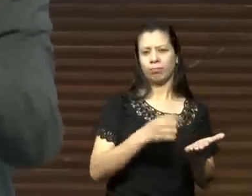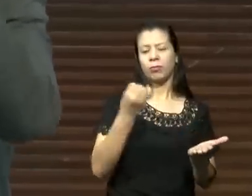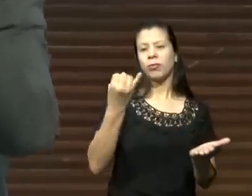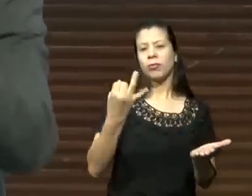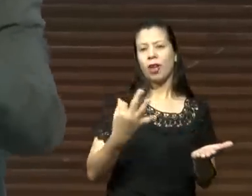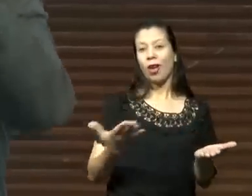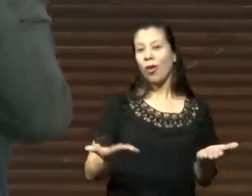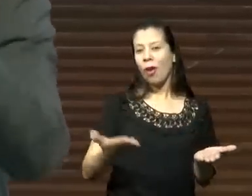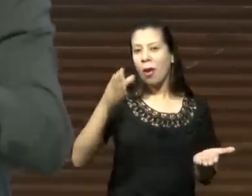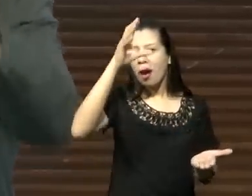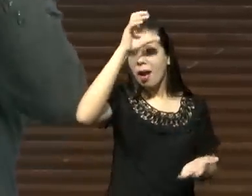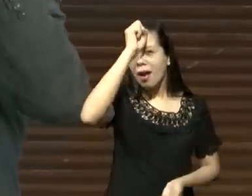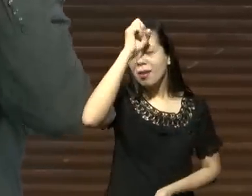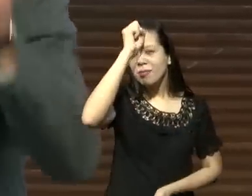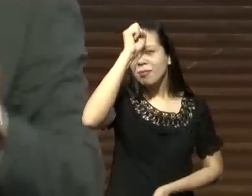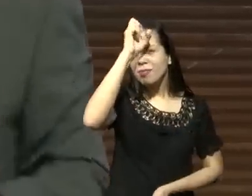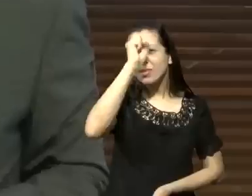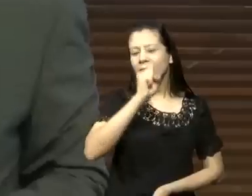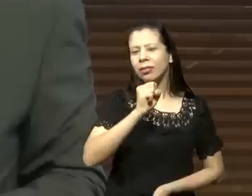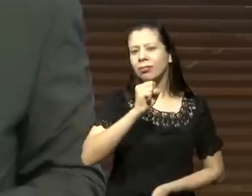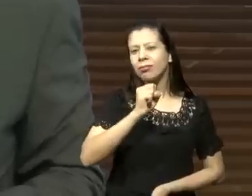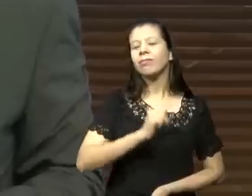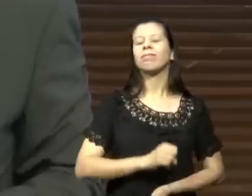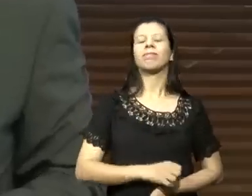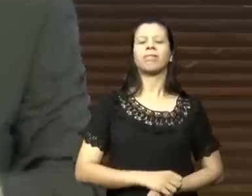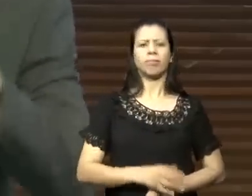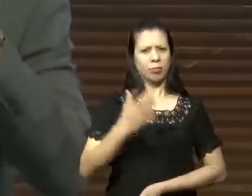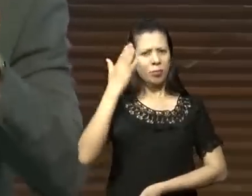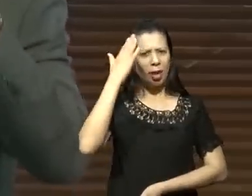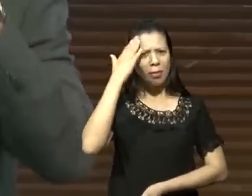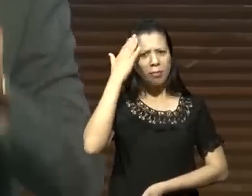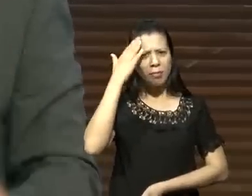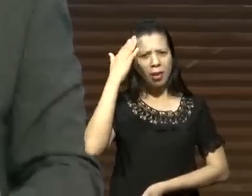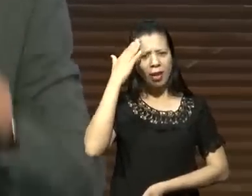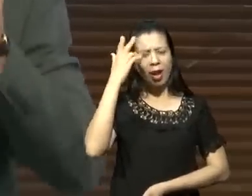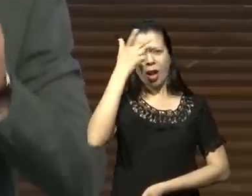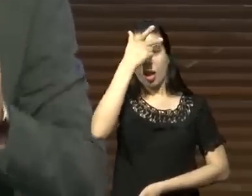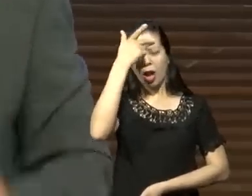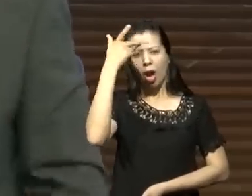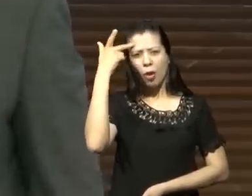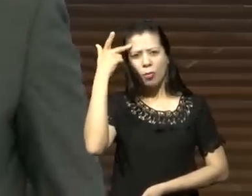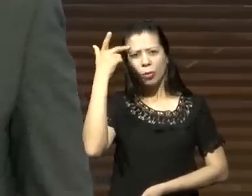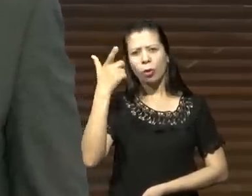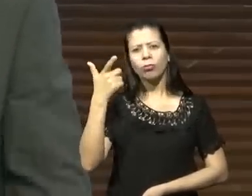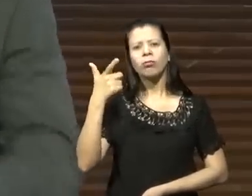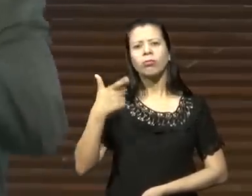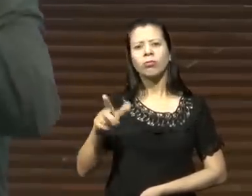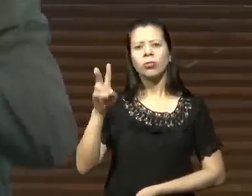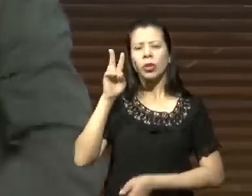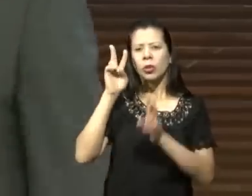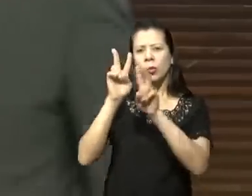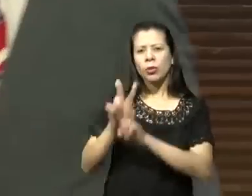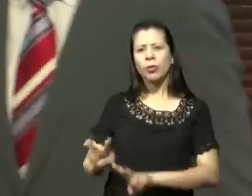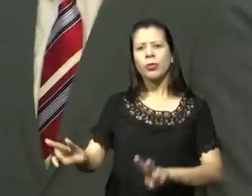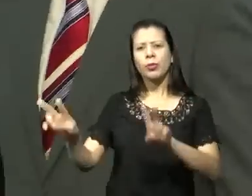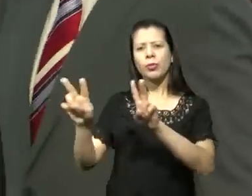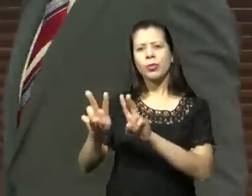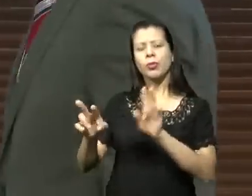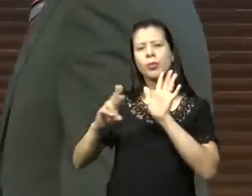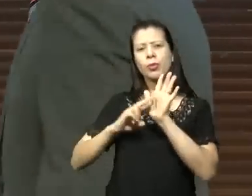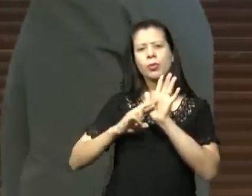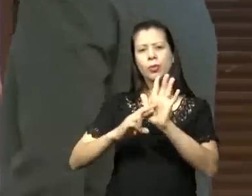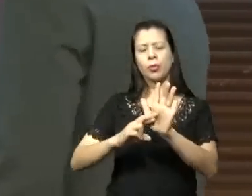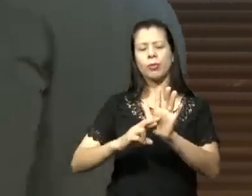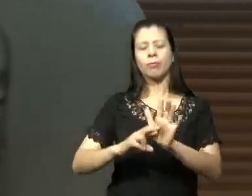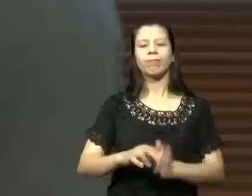visão que Deus deu para um ser humano tendo ele a capacidade suportar essa visão Abra a palavra de Deus em